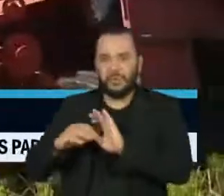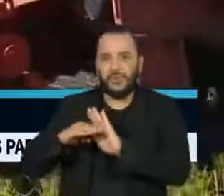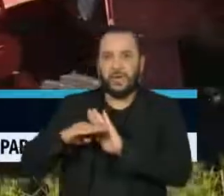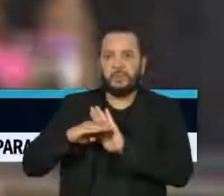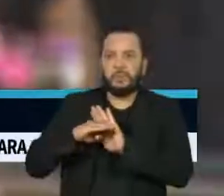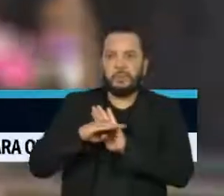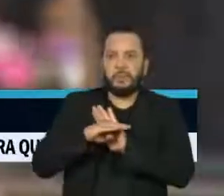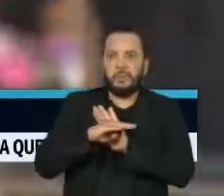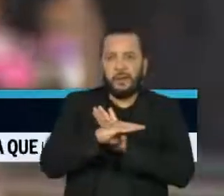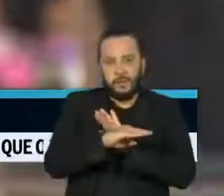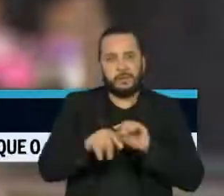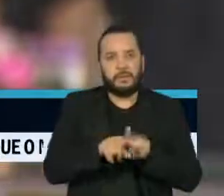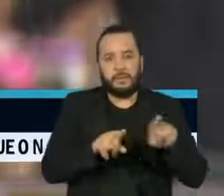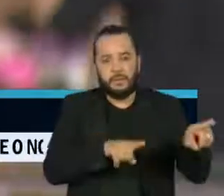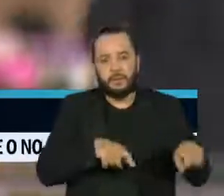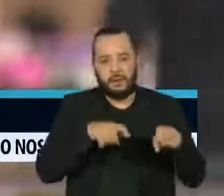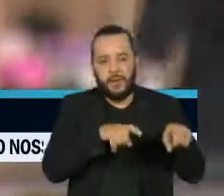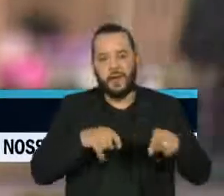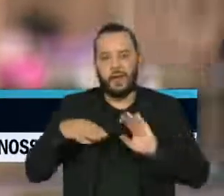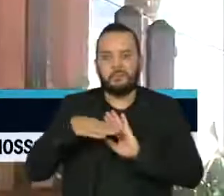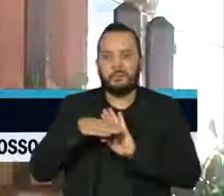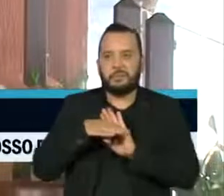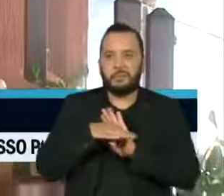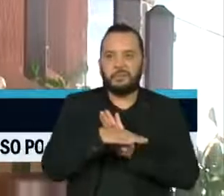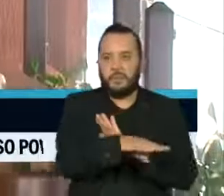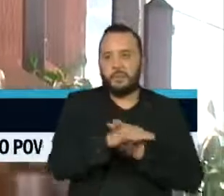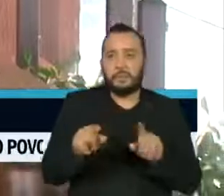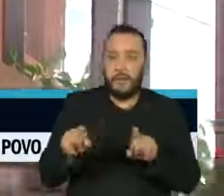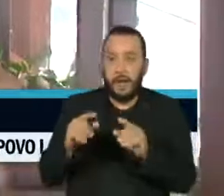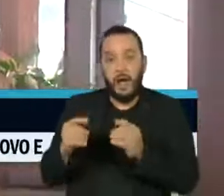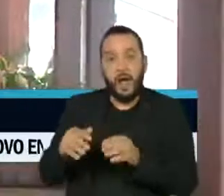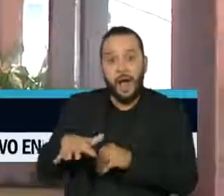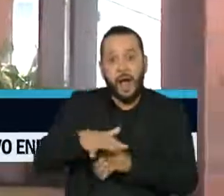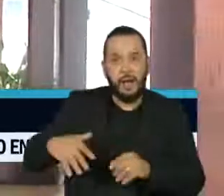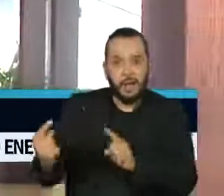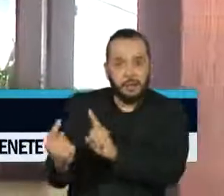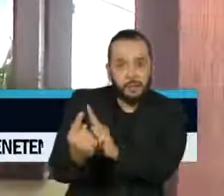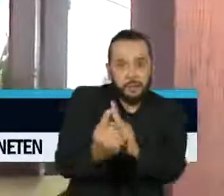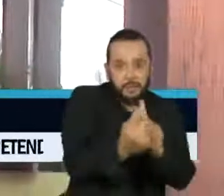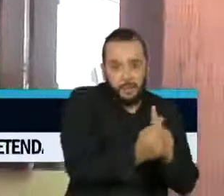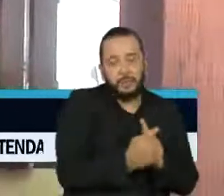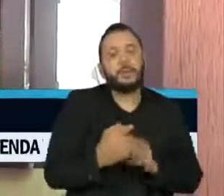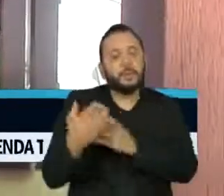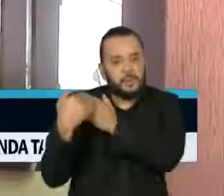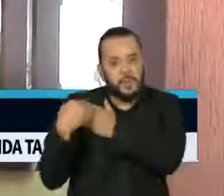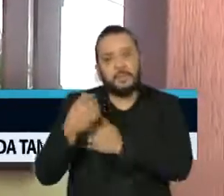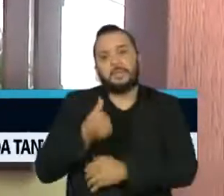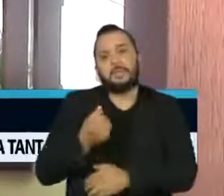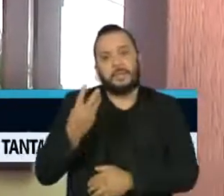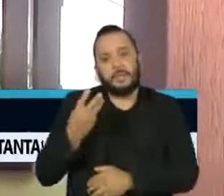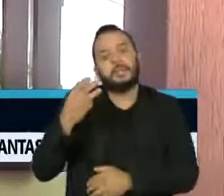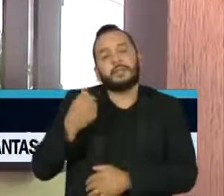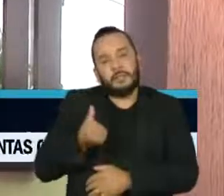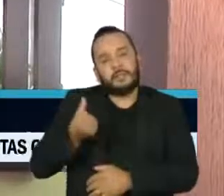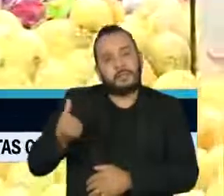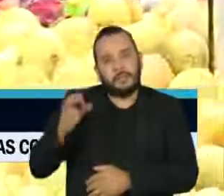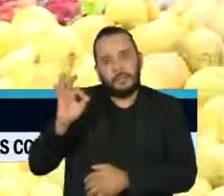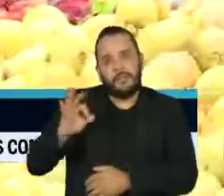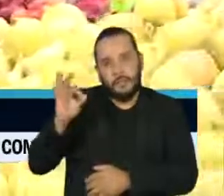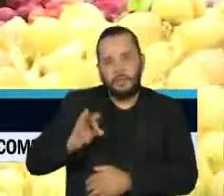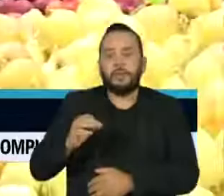agropecuária. O setor de serviços, responsável por aproximadamente 2/3 do PIB, patinou em setembro nos cálculos do